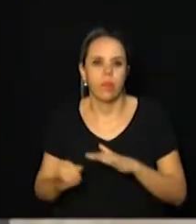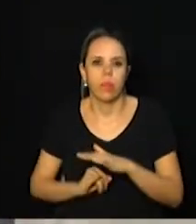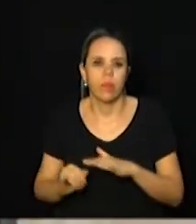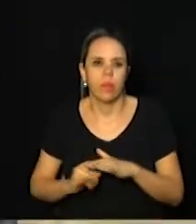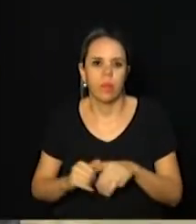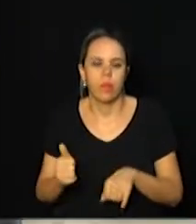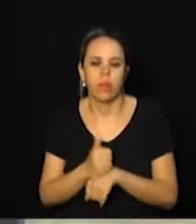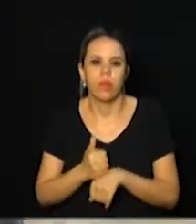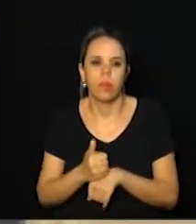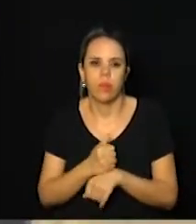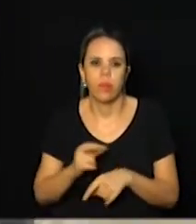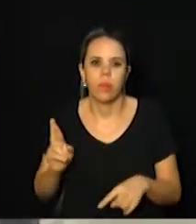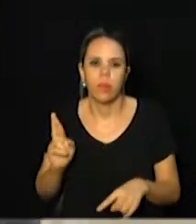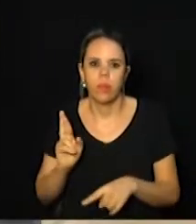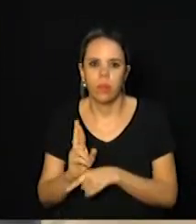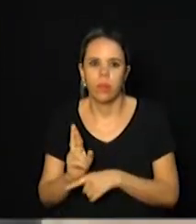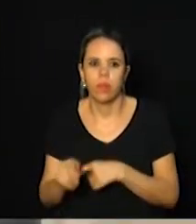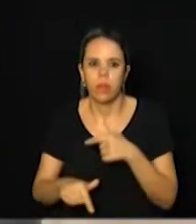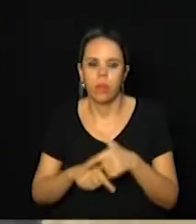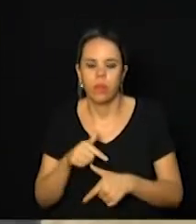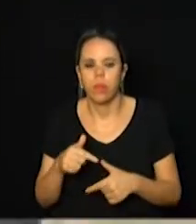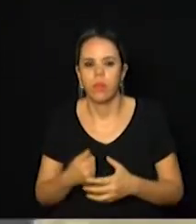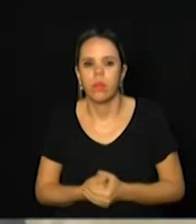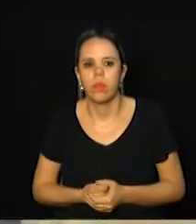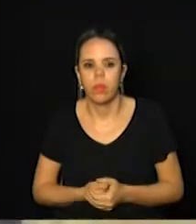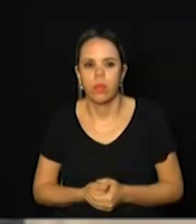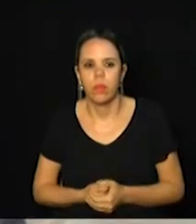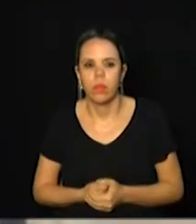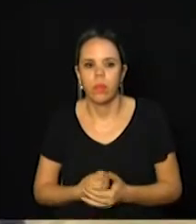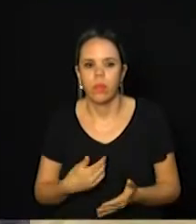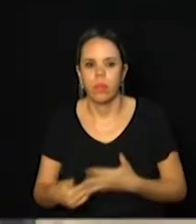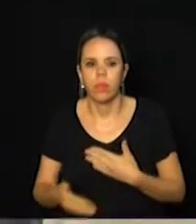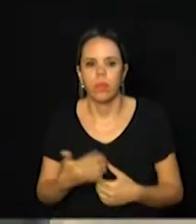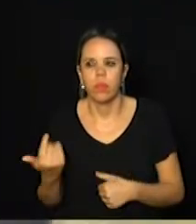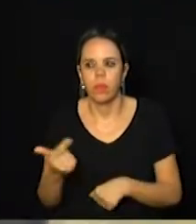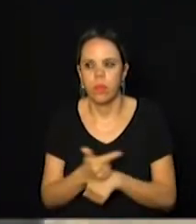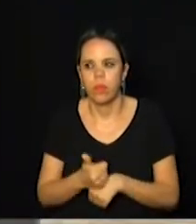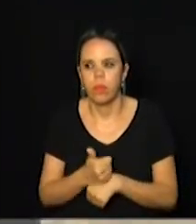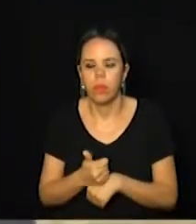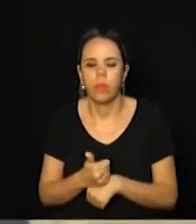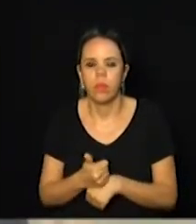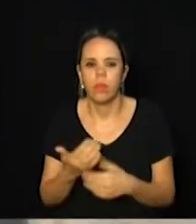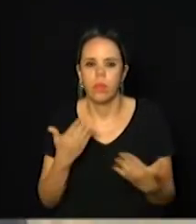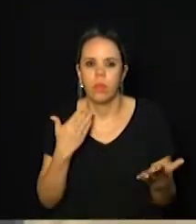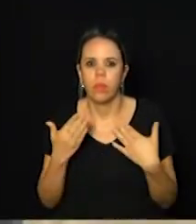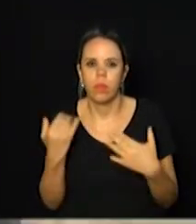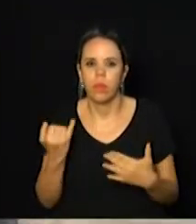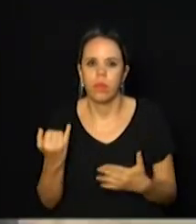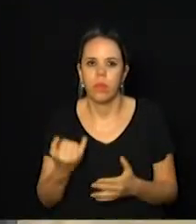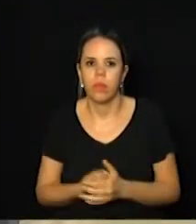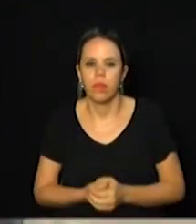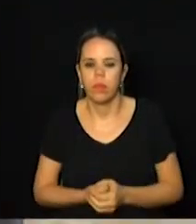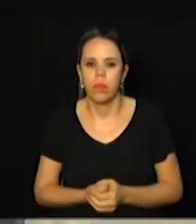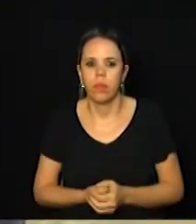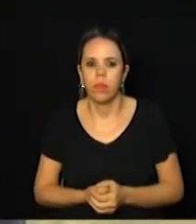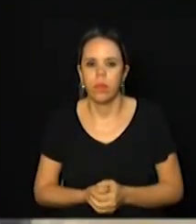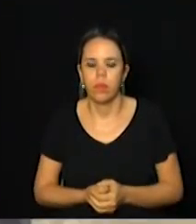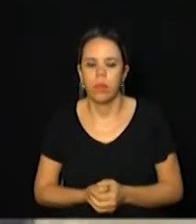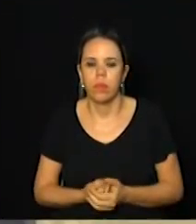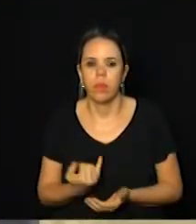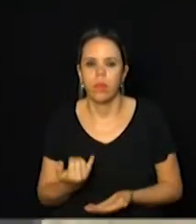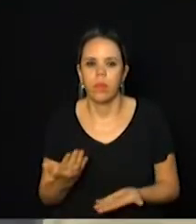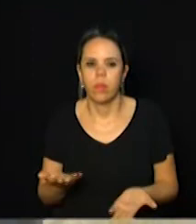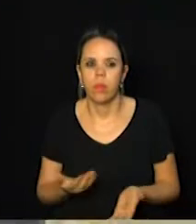de classe que representam os trabalhadores ou qualquer um do segmento para debates importantes debates